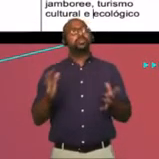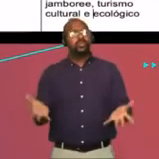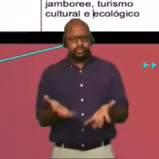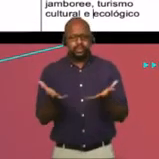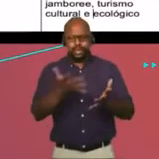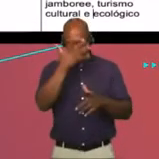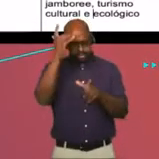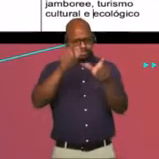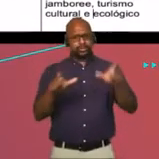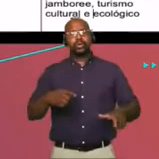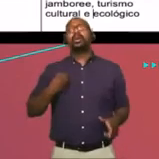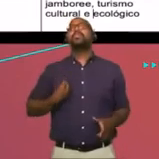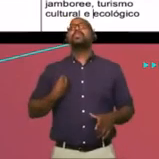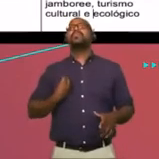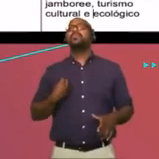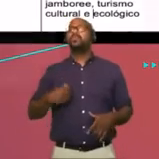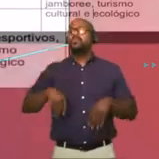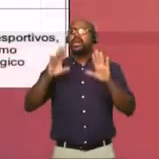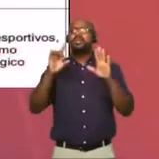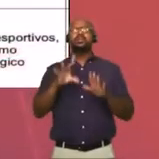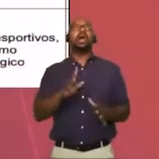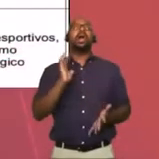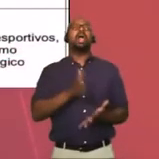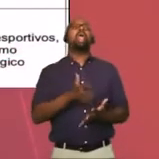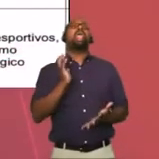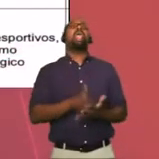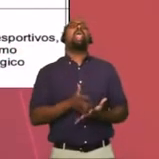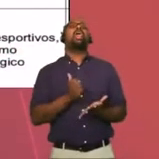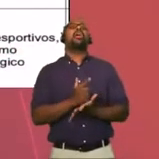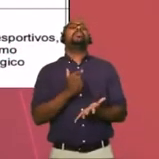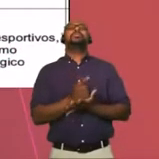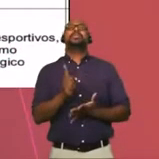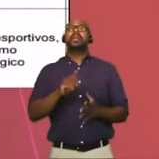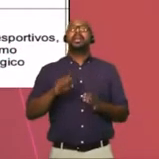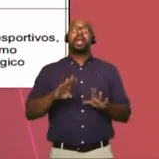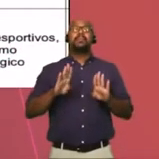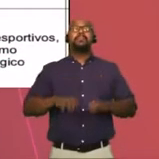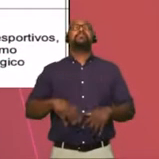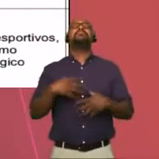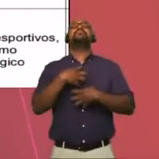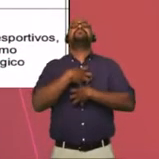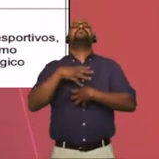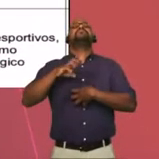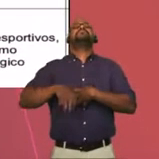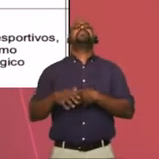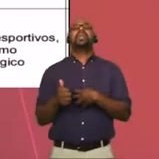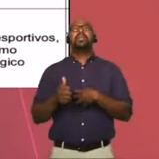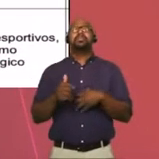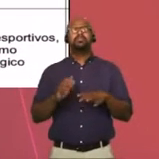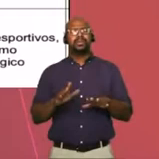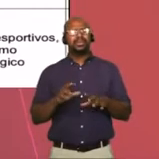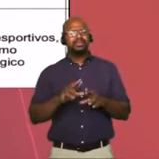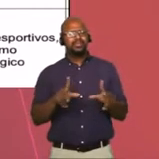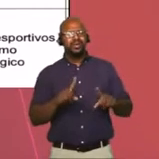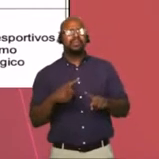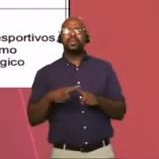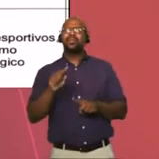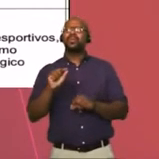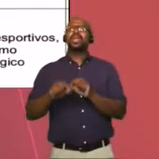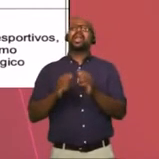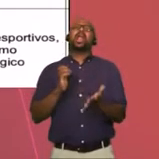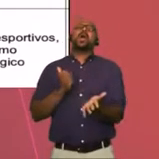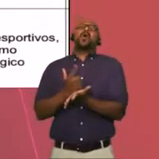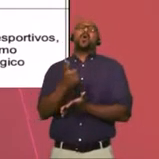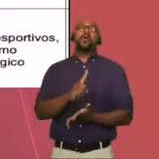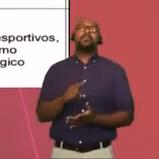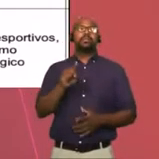a pessoa viver a em vez da pessoal consumir o que ela vai querer é bem estar Mas esse bem-estar não é dado pelo que ela compra